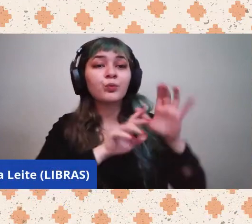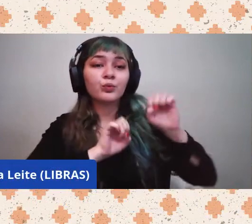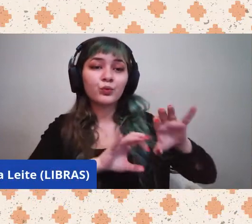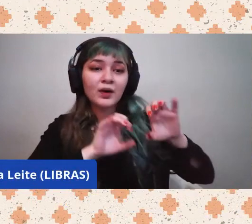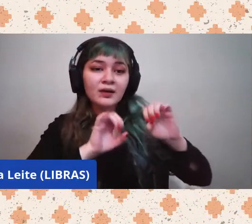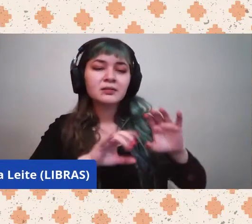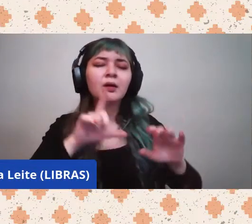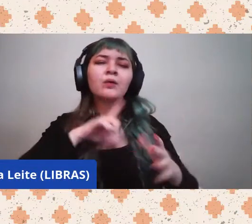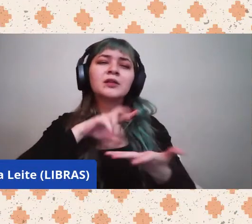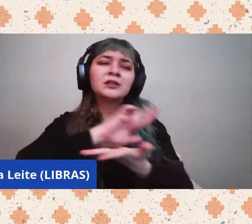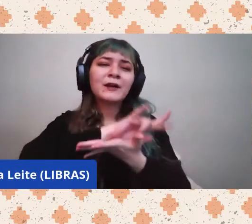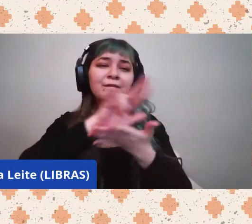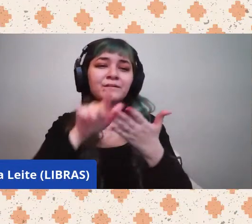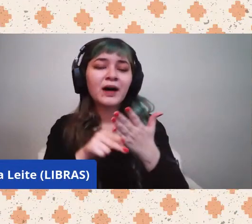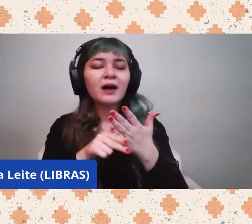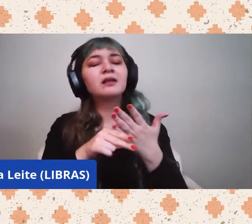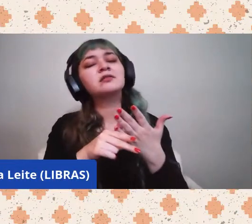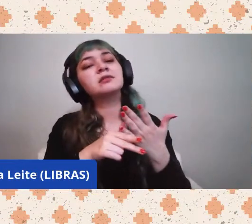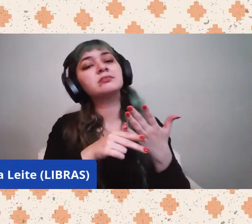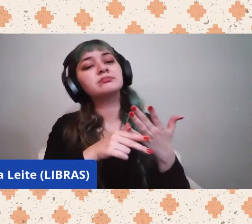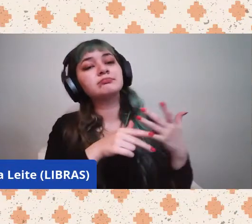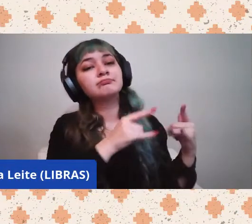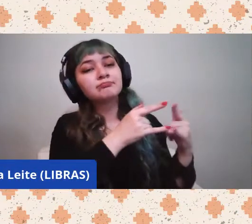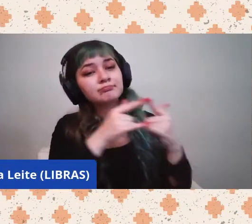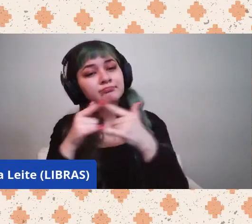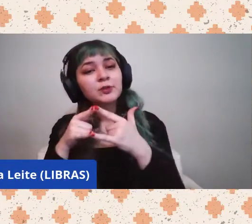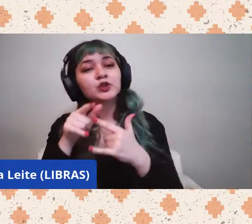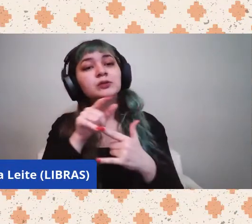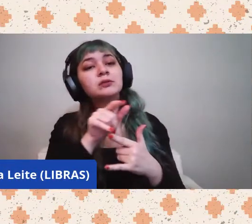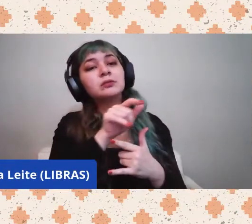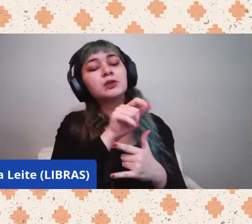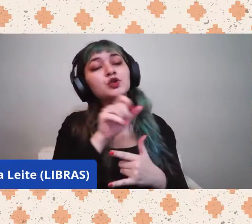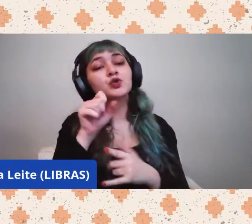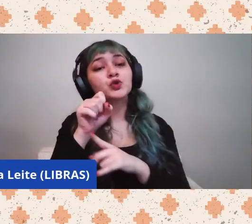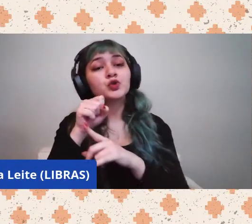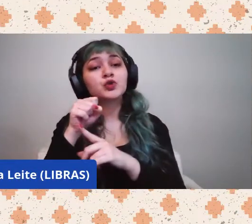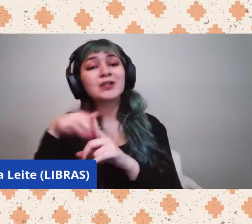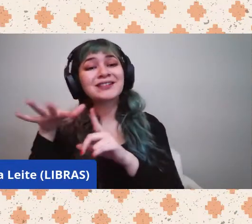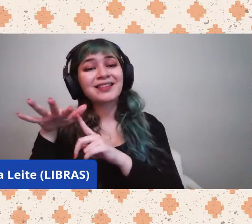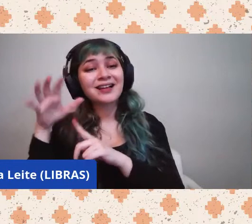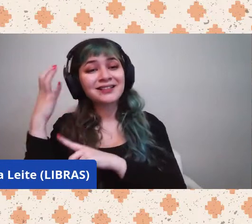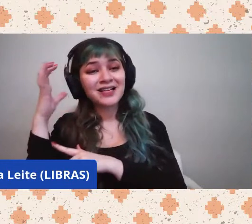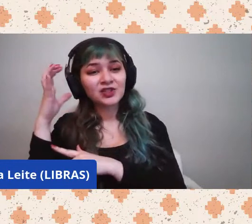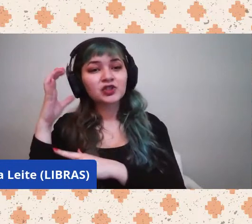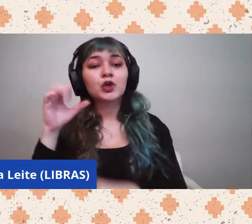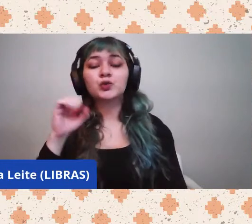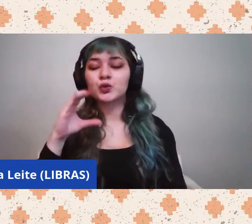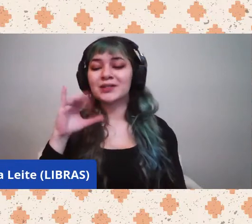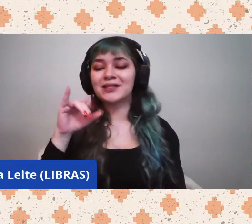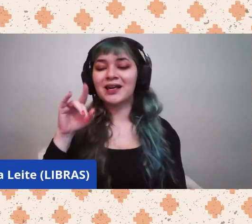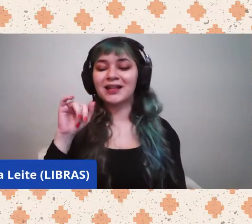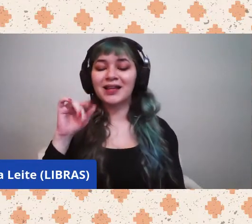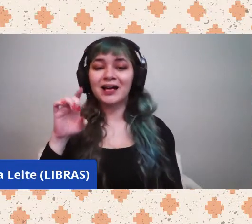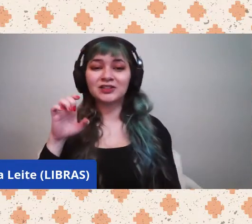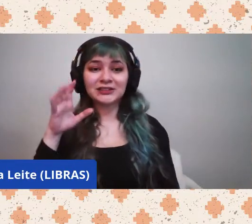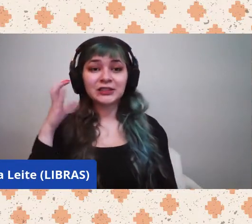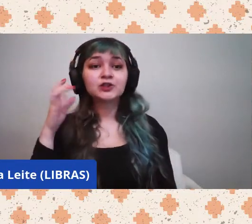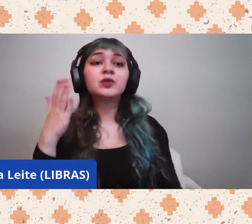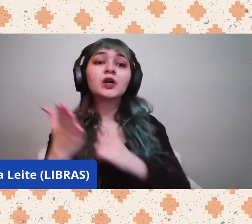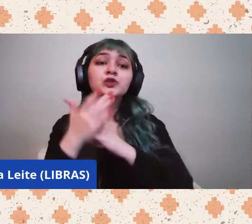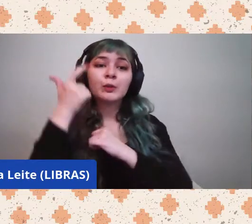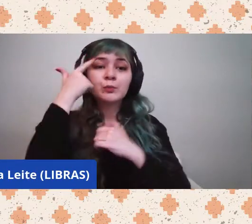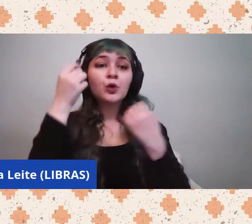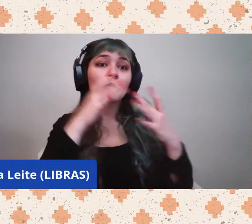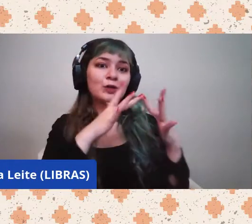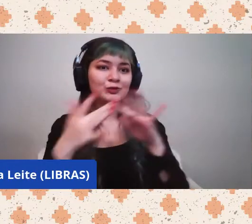uma série de outras entidades e sociedades científicas que nos ajudam a pensar nessa articulação. Hoje,